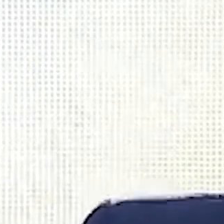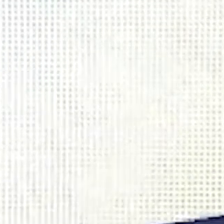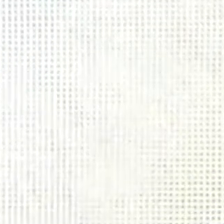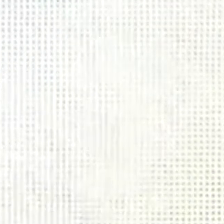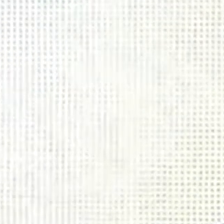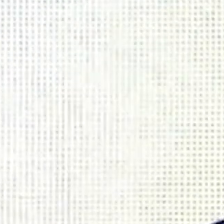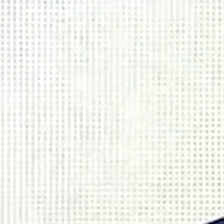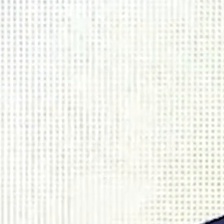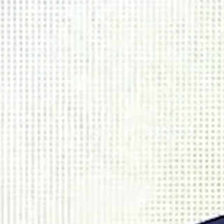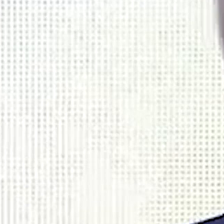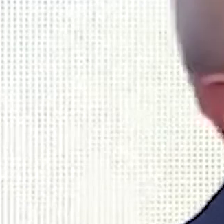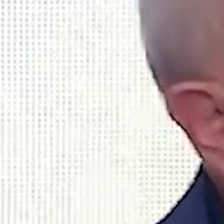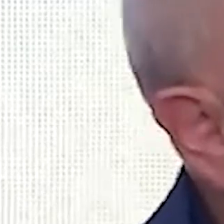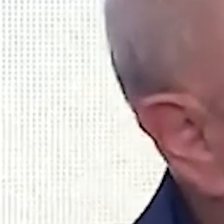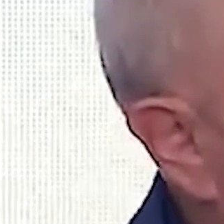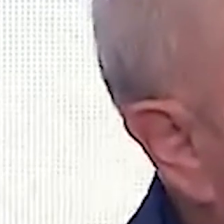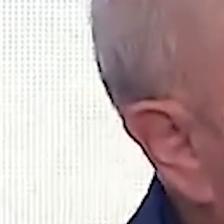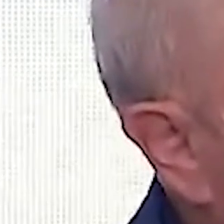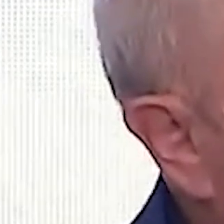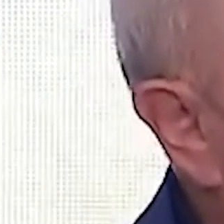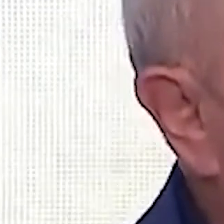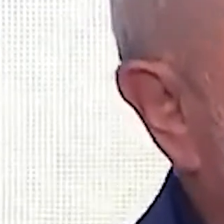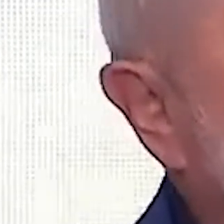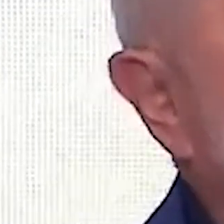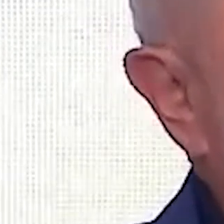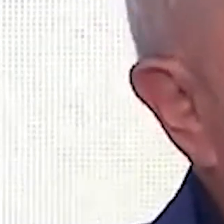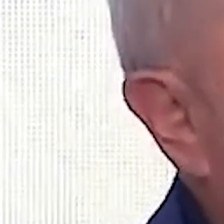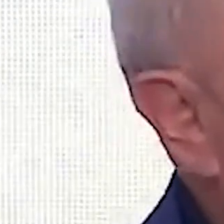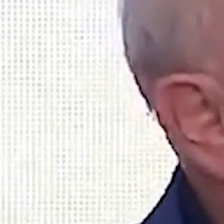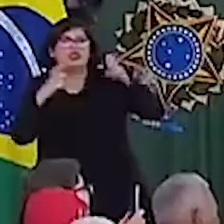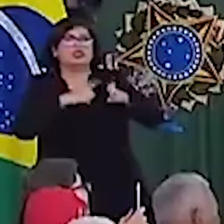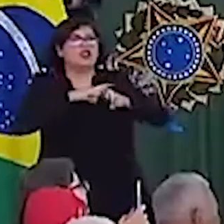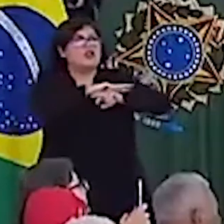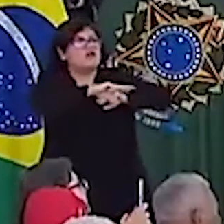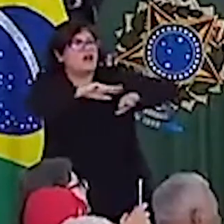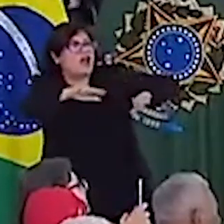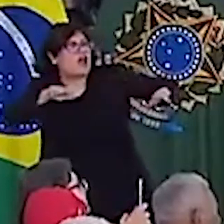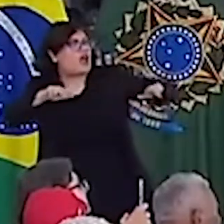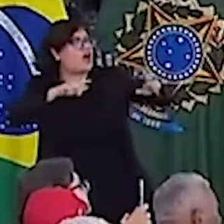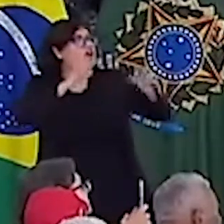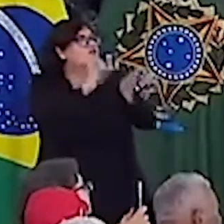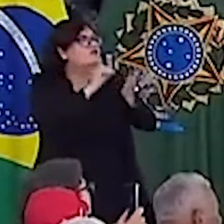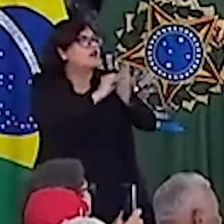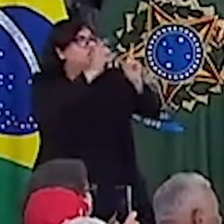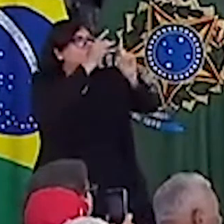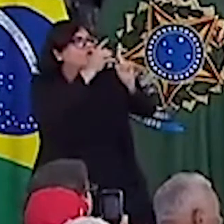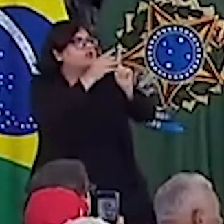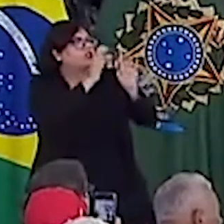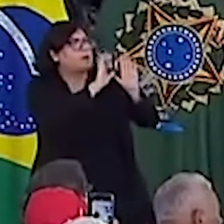esse palácio que a gente está aqui. Aqui vocês estão percebendo que tem várias coisas sem vidro ainda que está